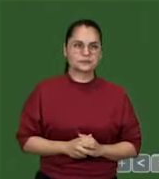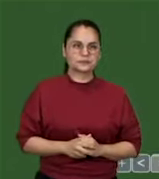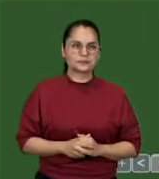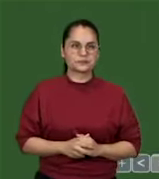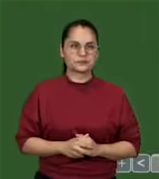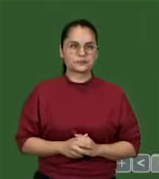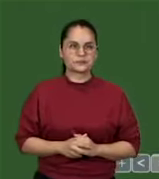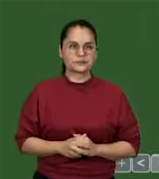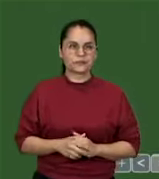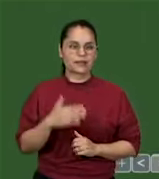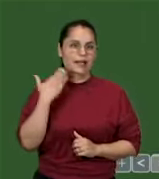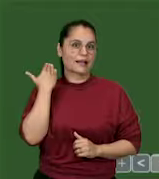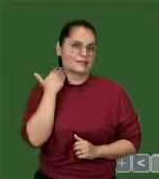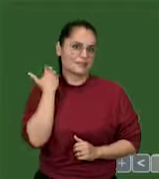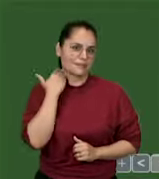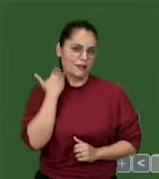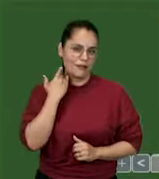Tá cansado.